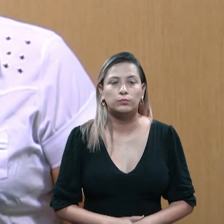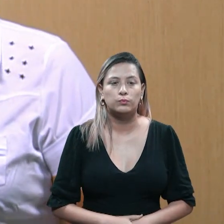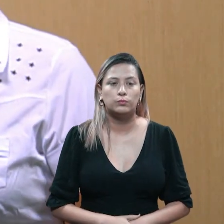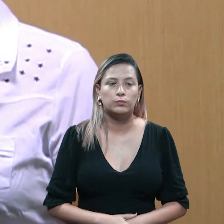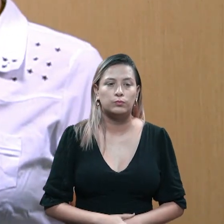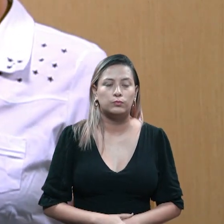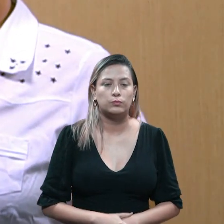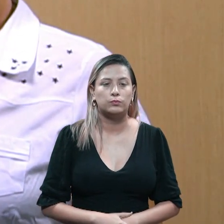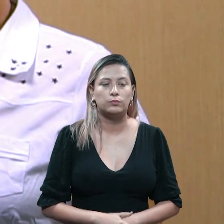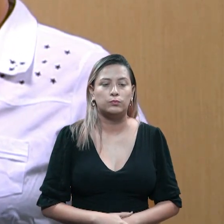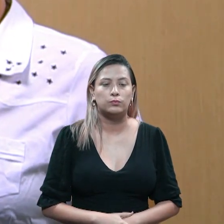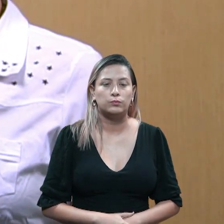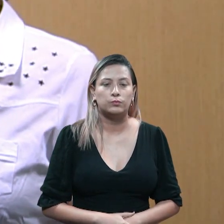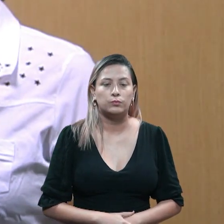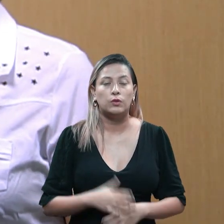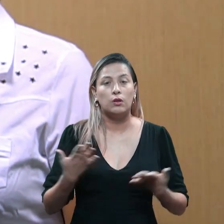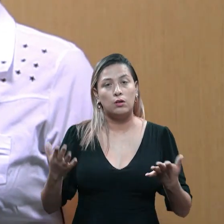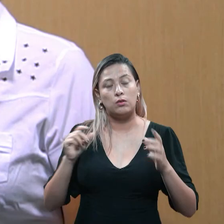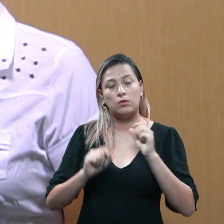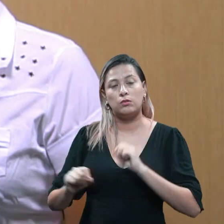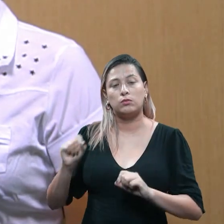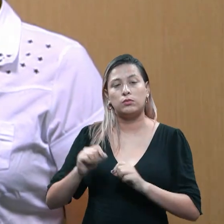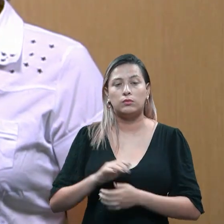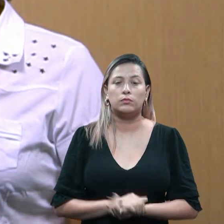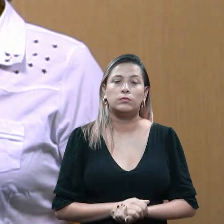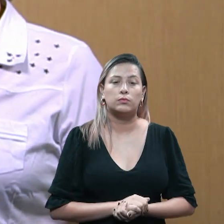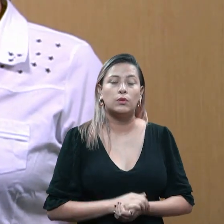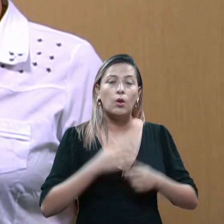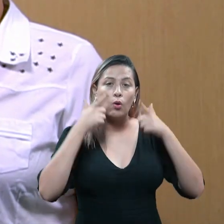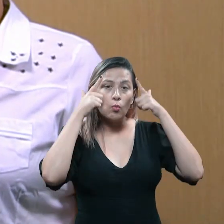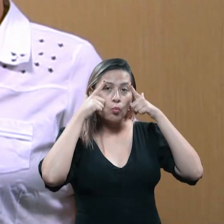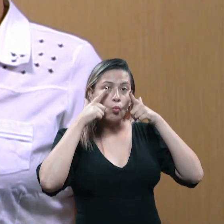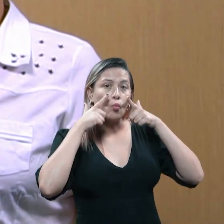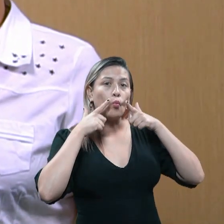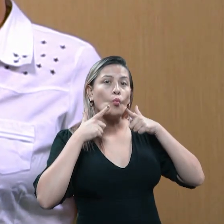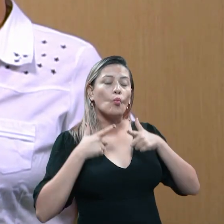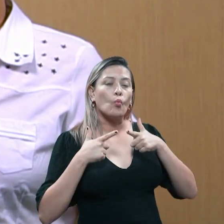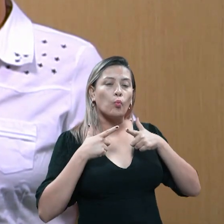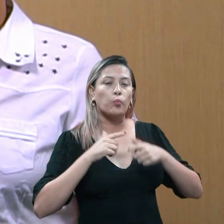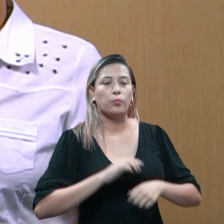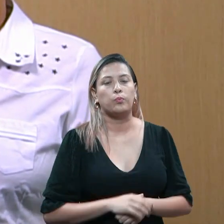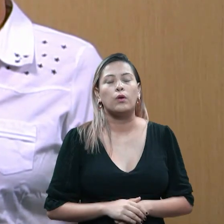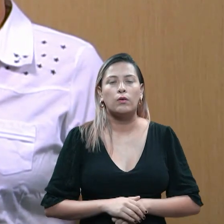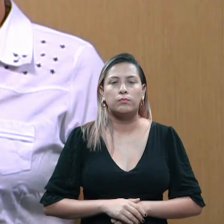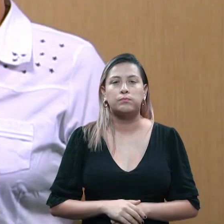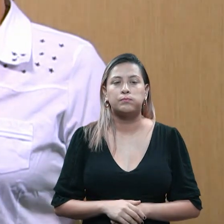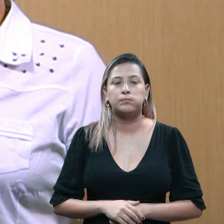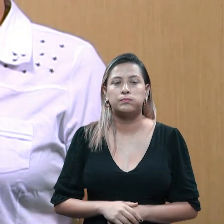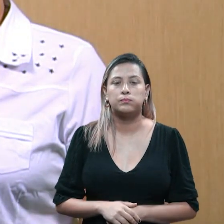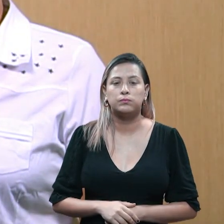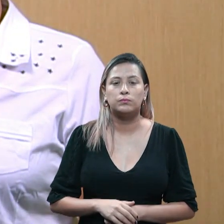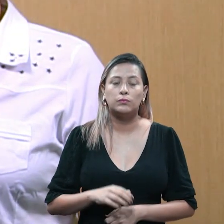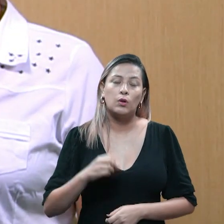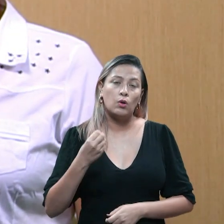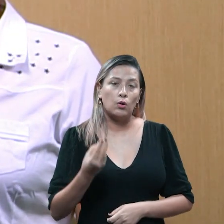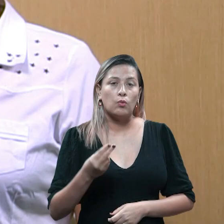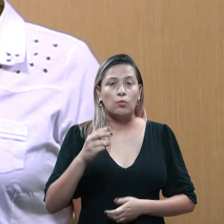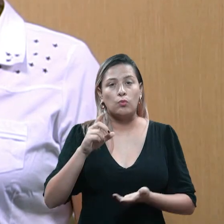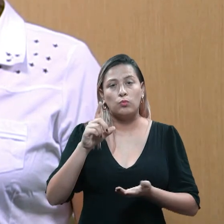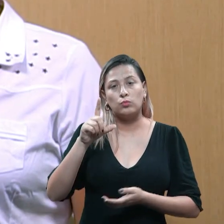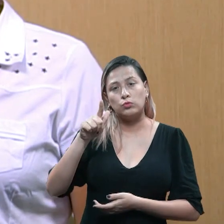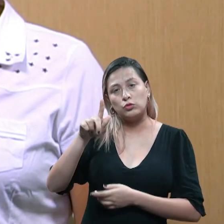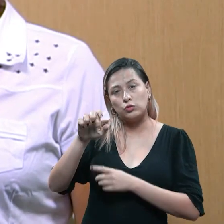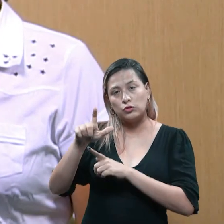As etapas da limpeza de pele são higienizar a pele com leite de limpeza ou loção de limpeza ou gel de limpeza.